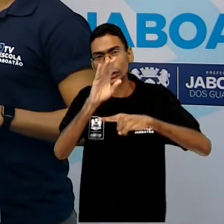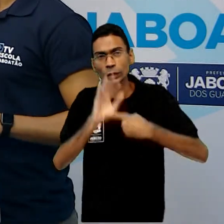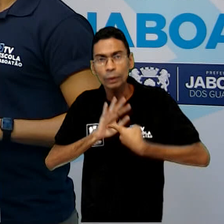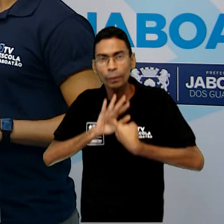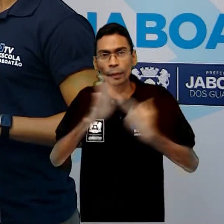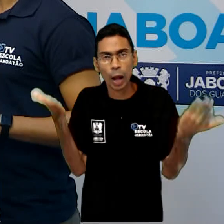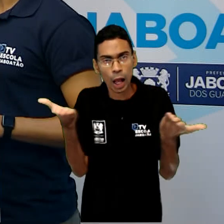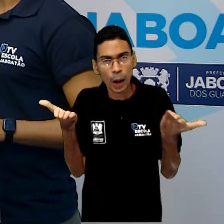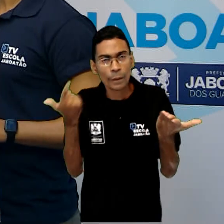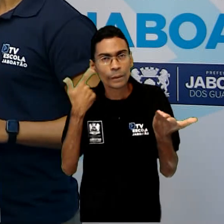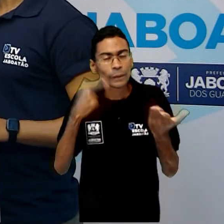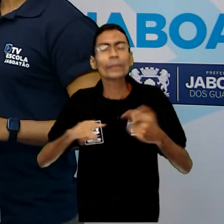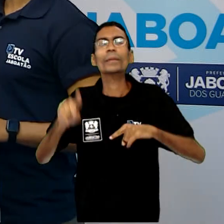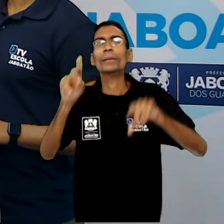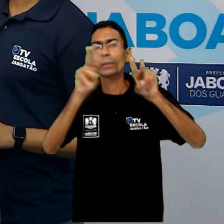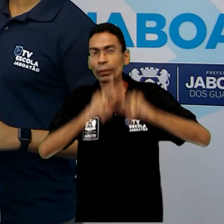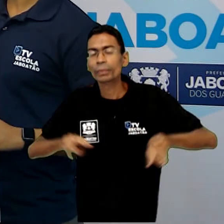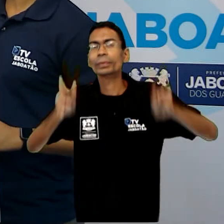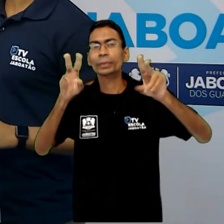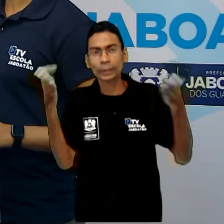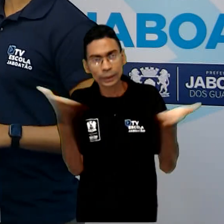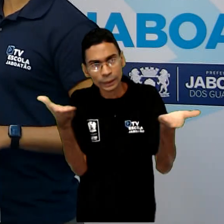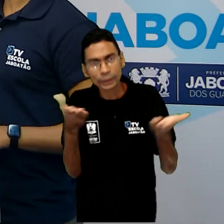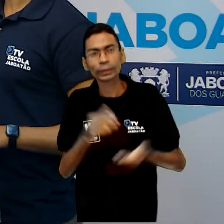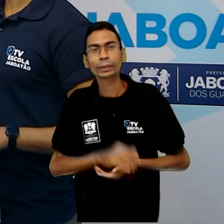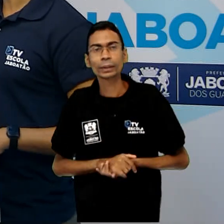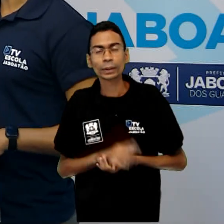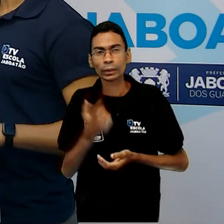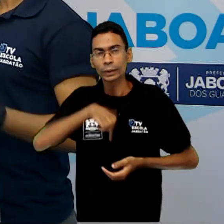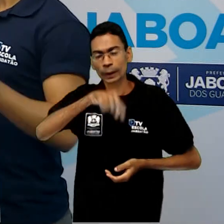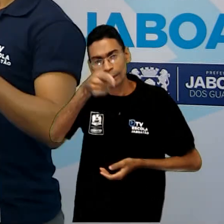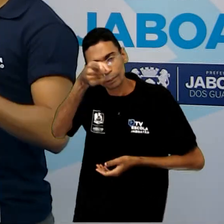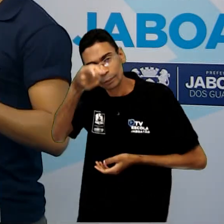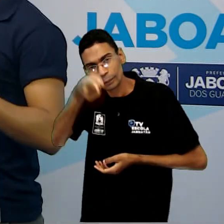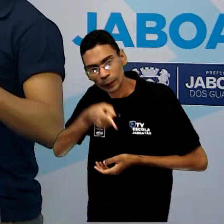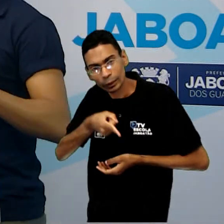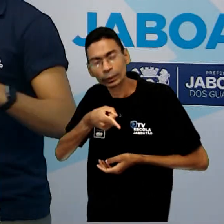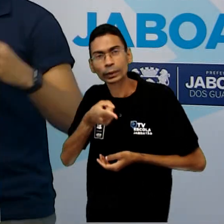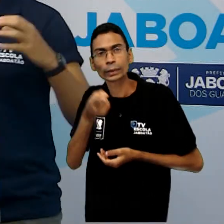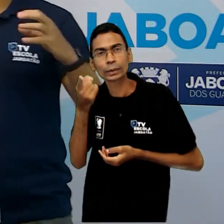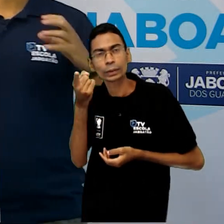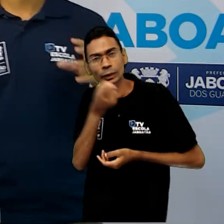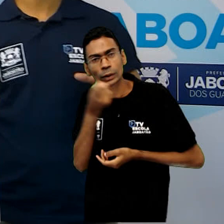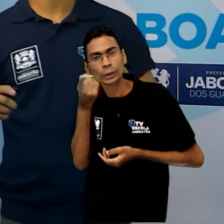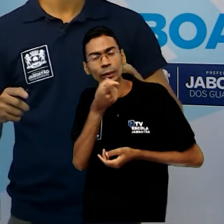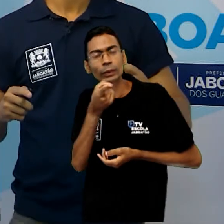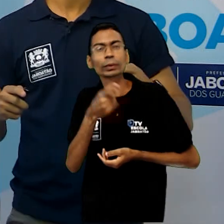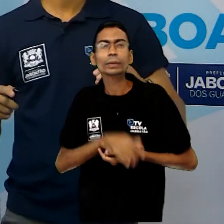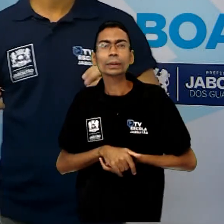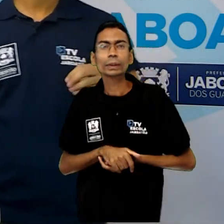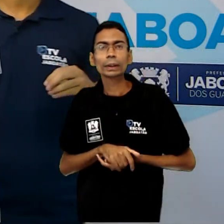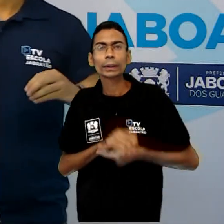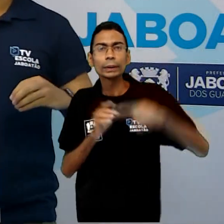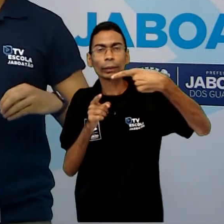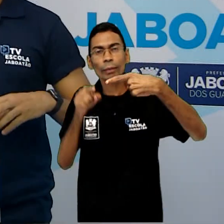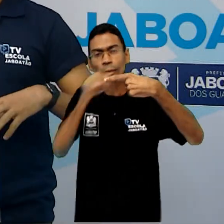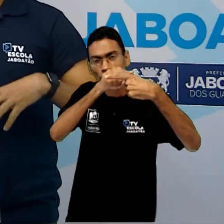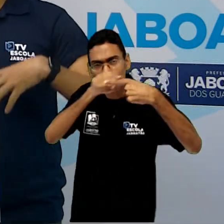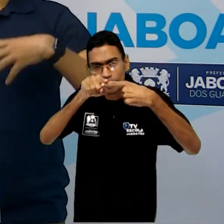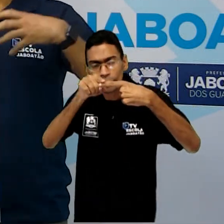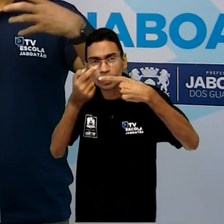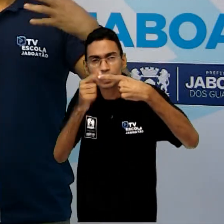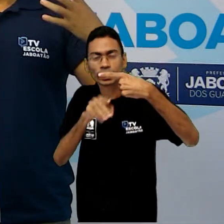nós podemos formar. Nós temos o traço. Bom, o número que fica abaixo do traço, ele indica a